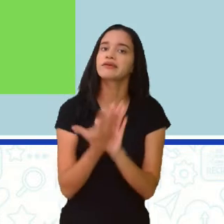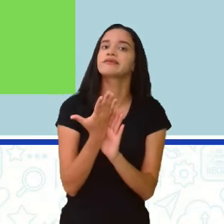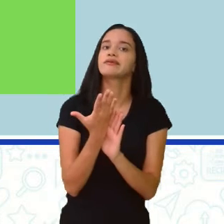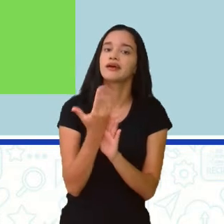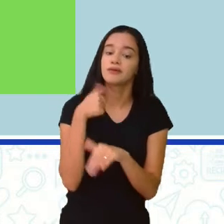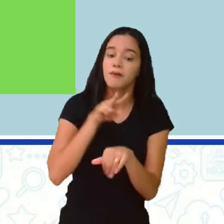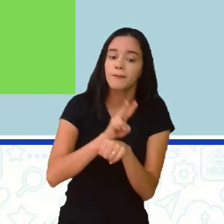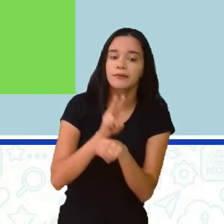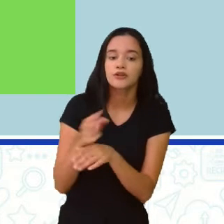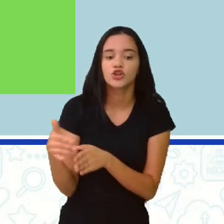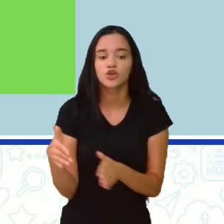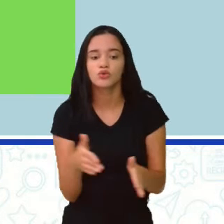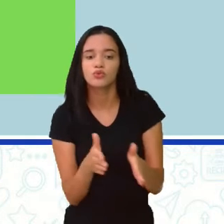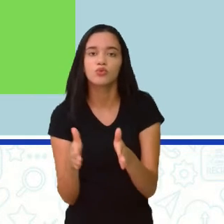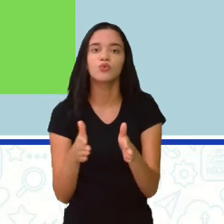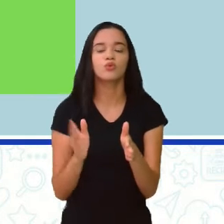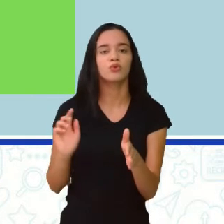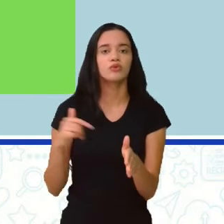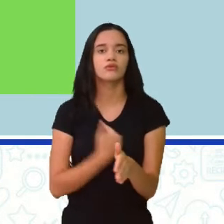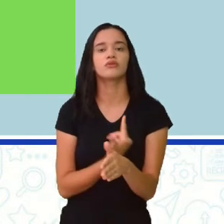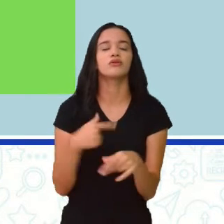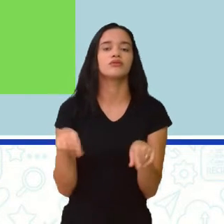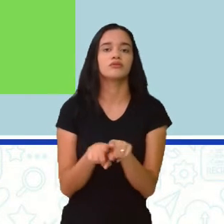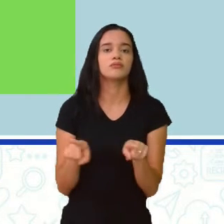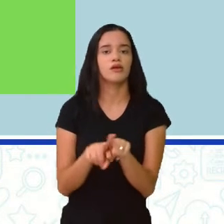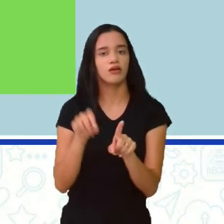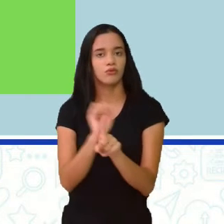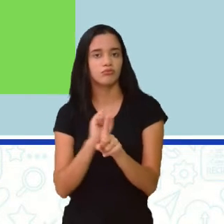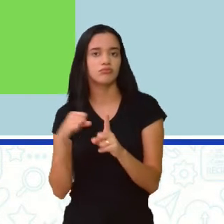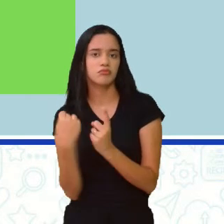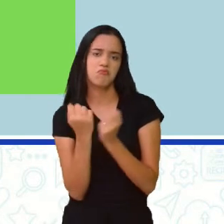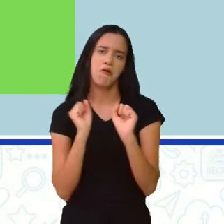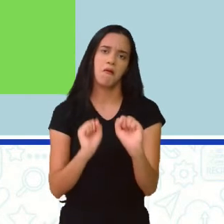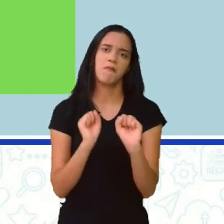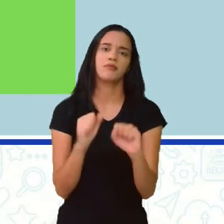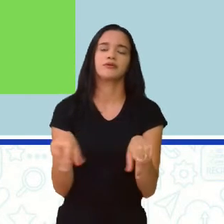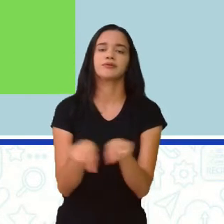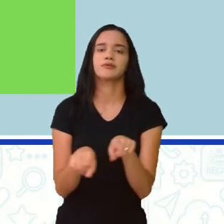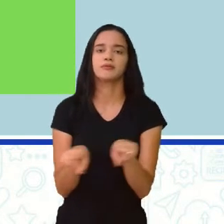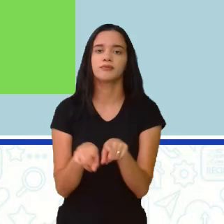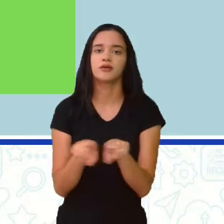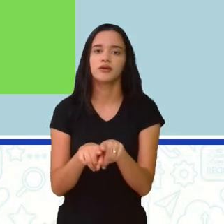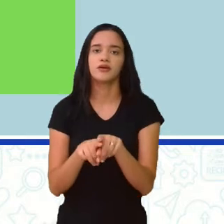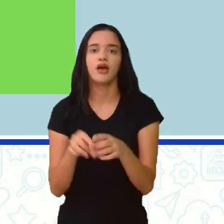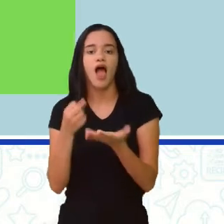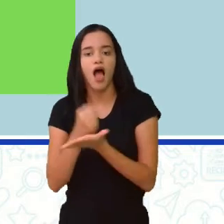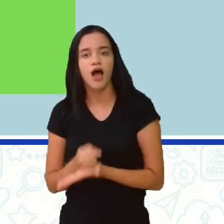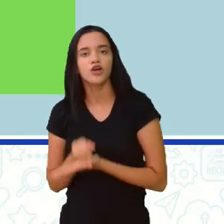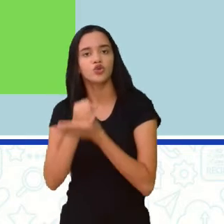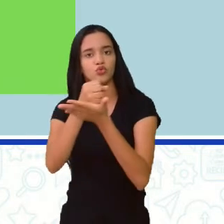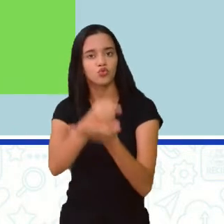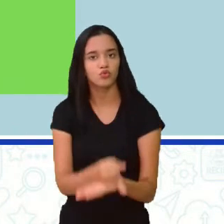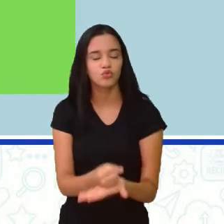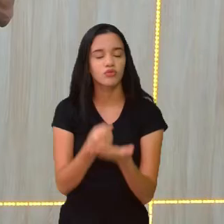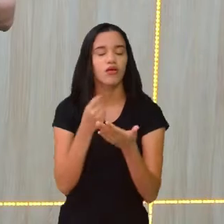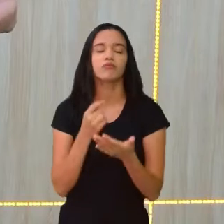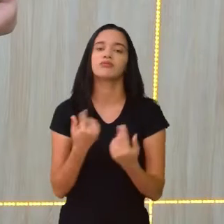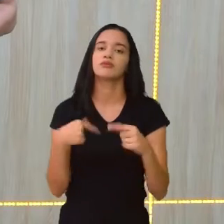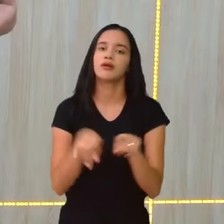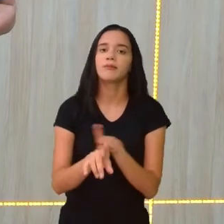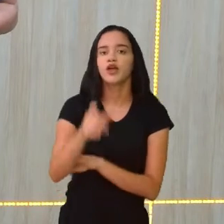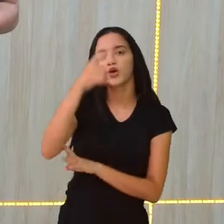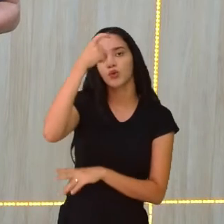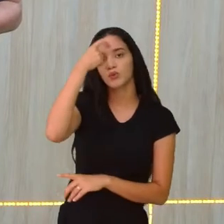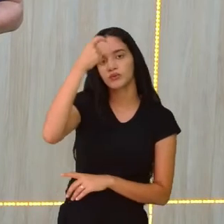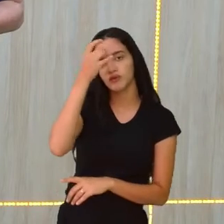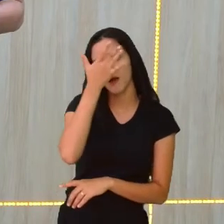né? Então, é importante que nós também, como sociedade, possamos também dar a nossa contribuição, não poluindo,